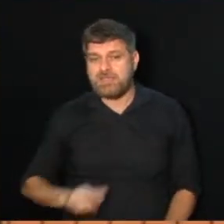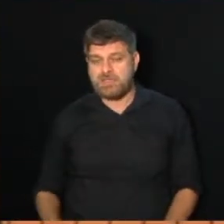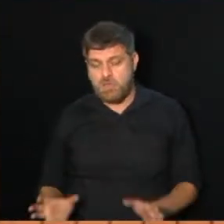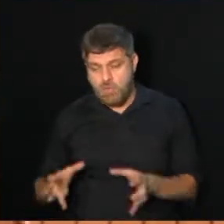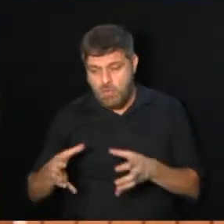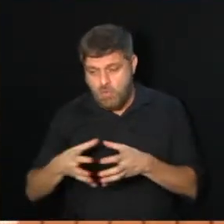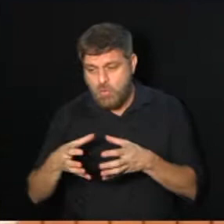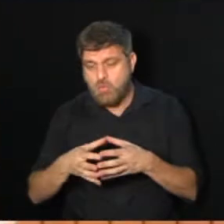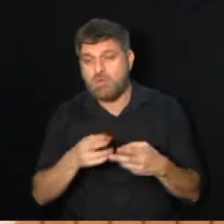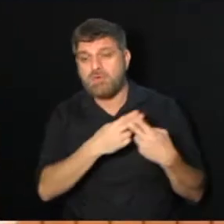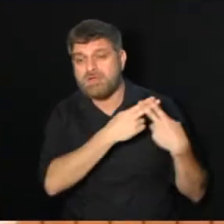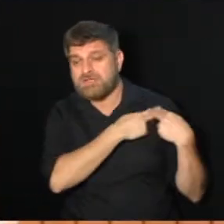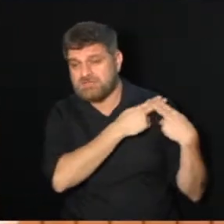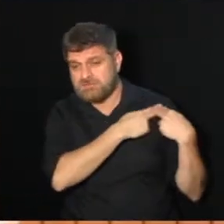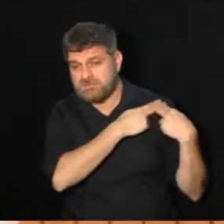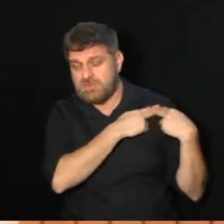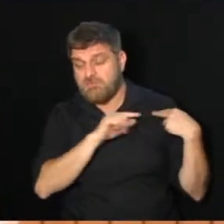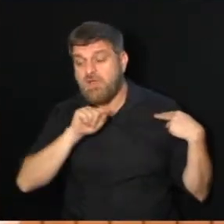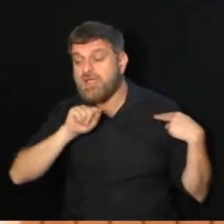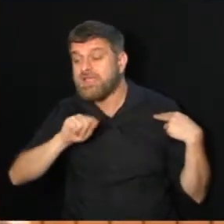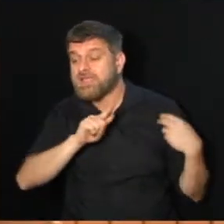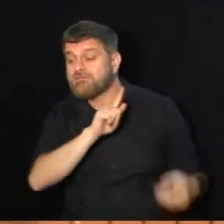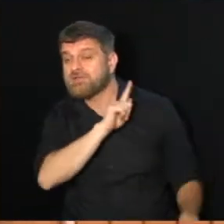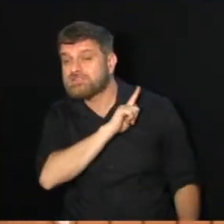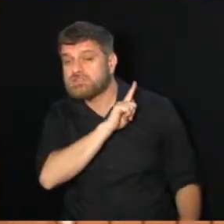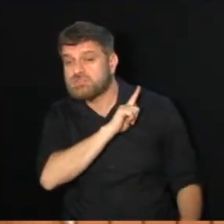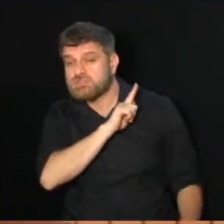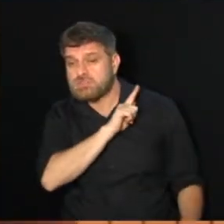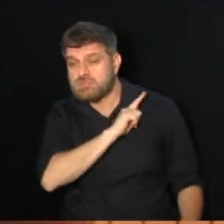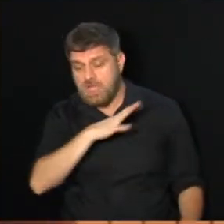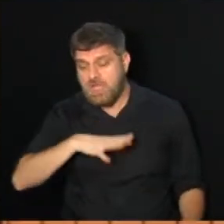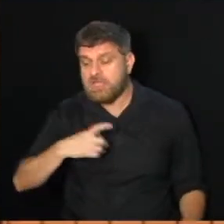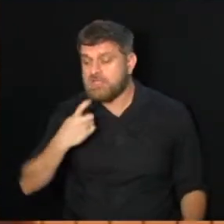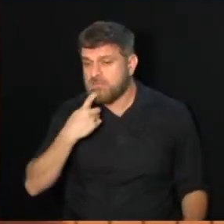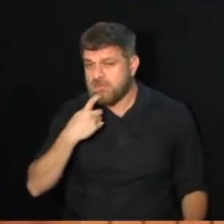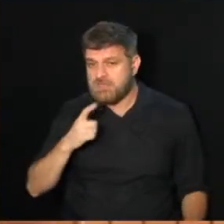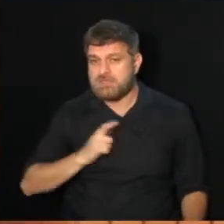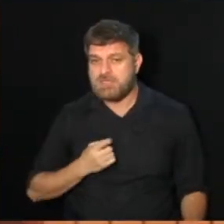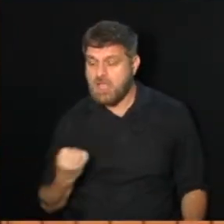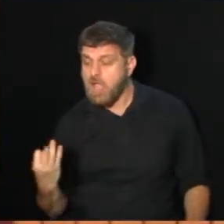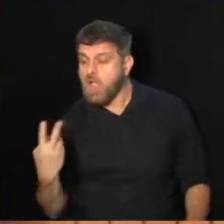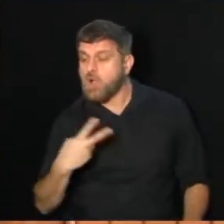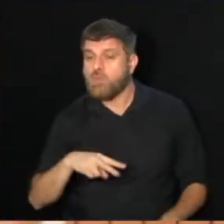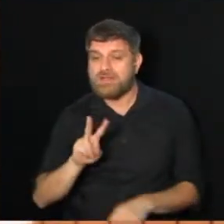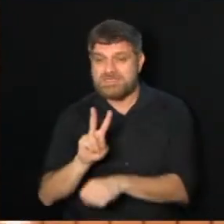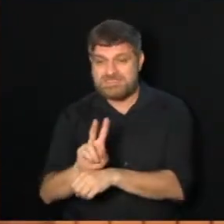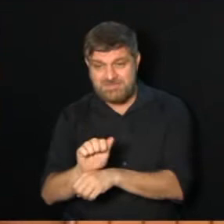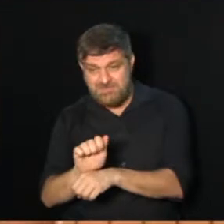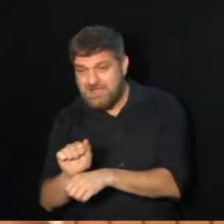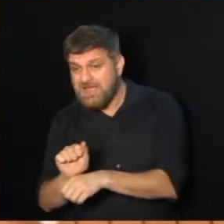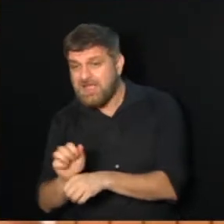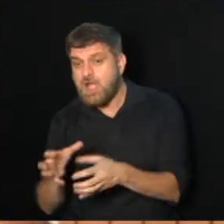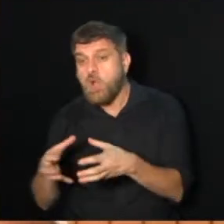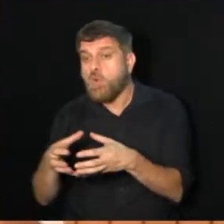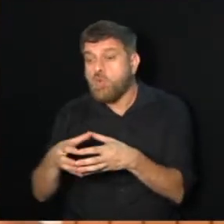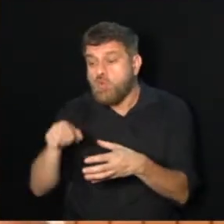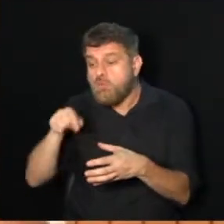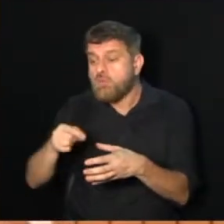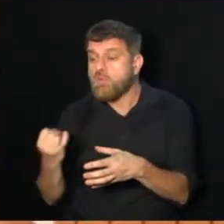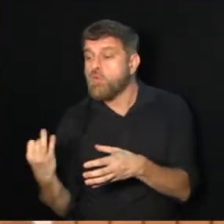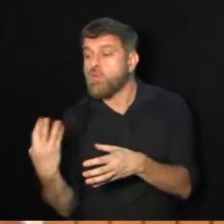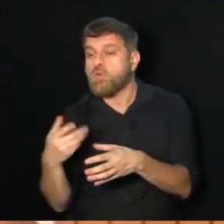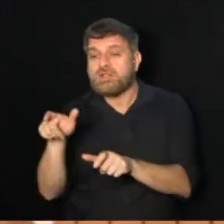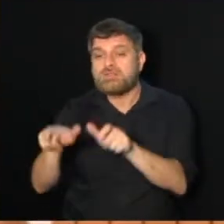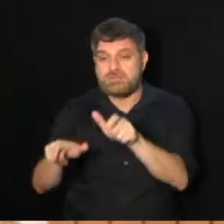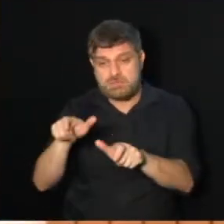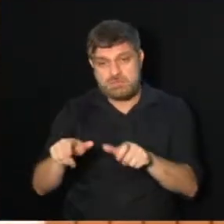um órgão de gestão da justiça restaurativa no nosso município, quantas vagas terão, como será a composição, não sei. Eu confesso